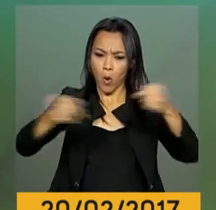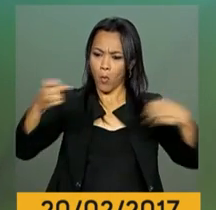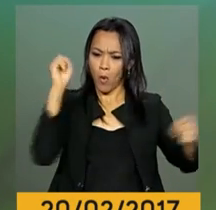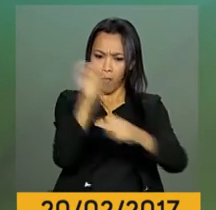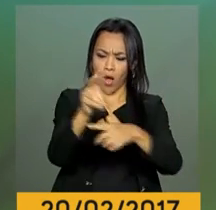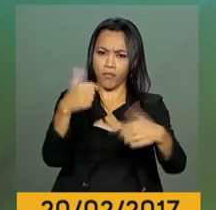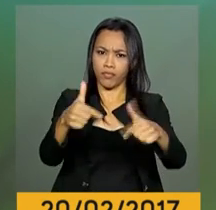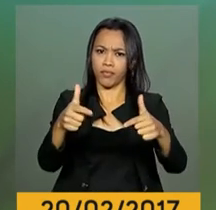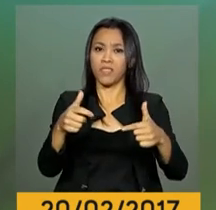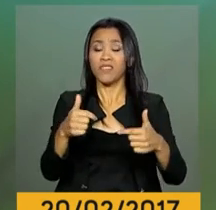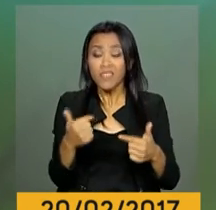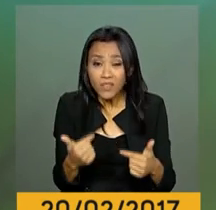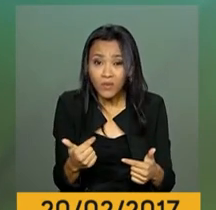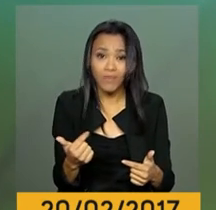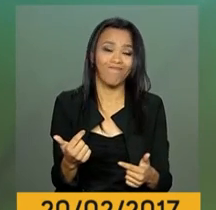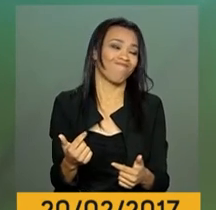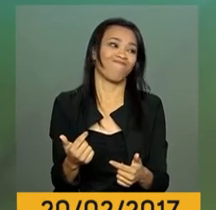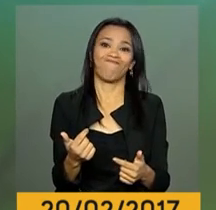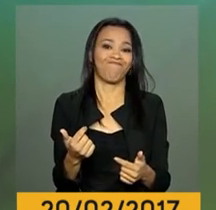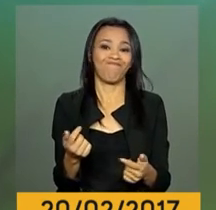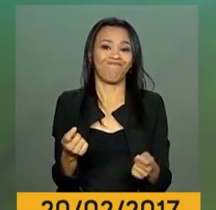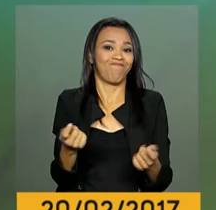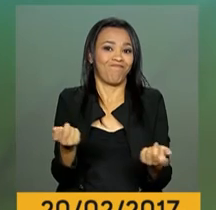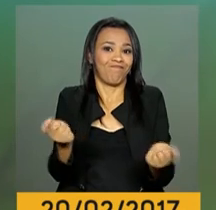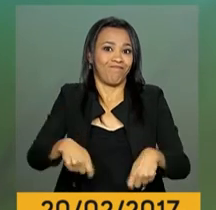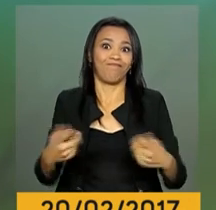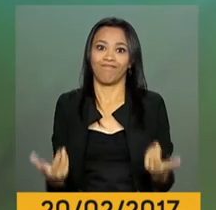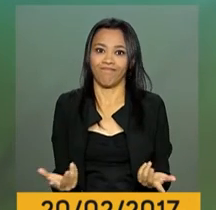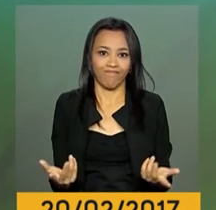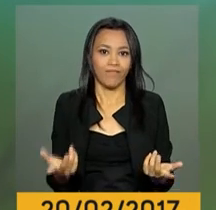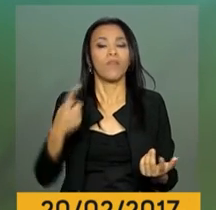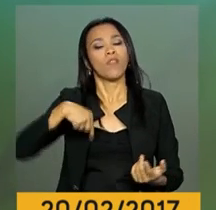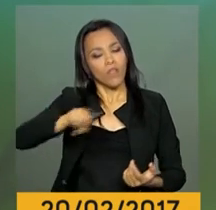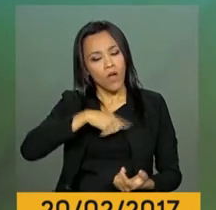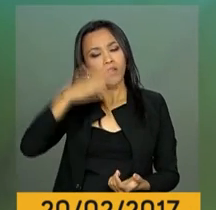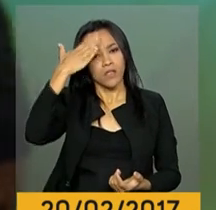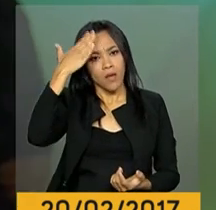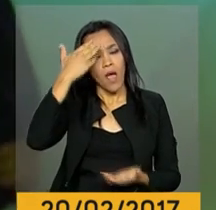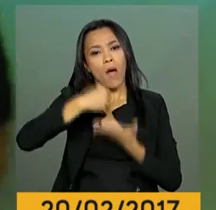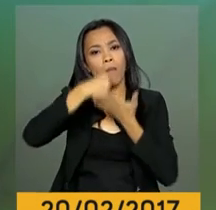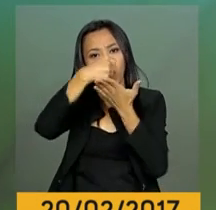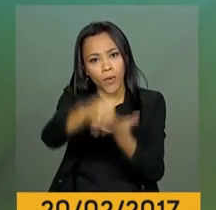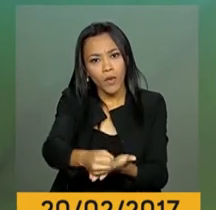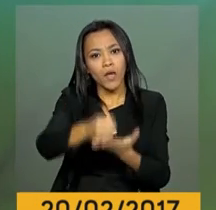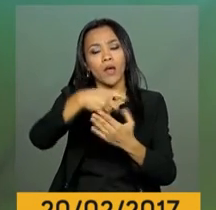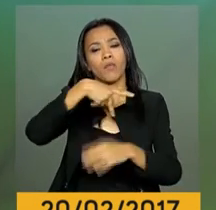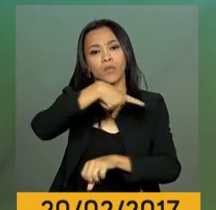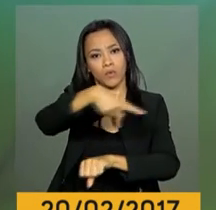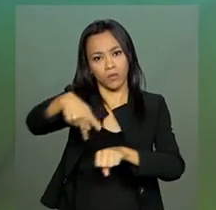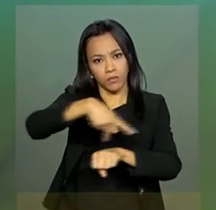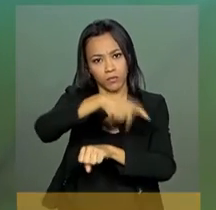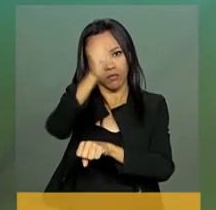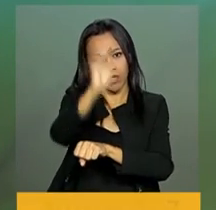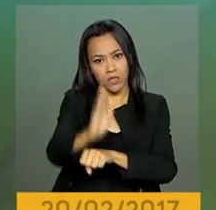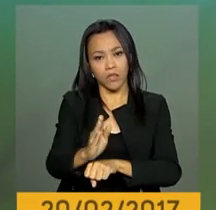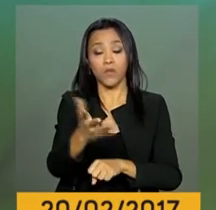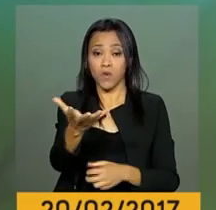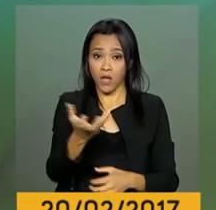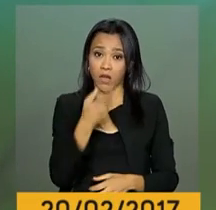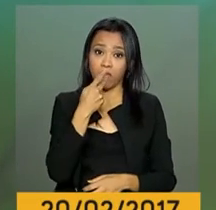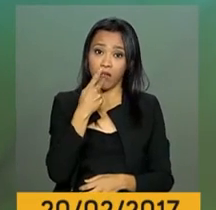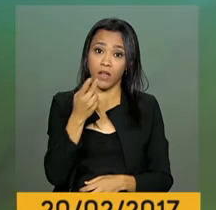absolutamente inverídico, não é? Nós sabemos que nós apanhamos do Brasil, e quero ressaltar muito esse ponto,